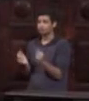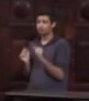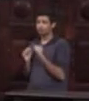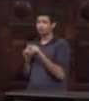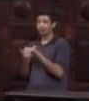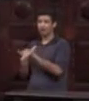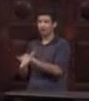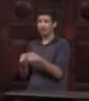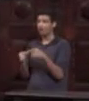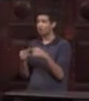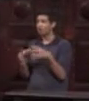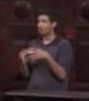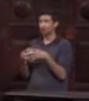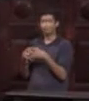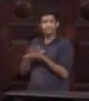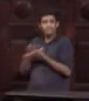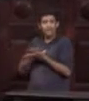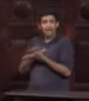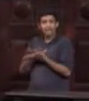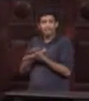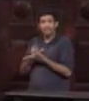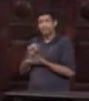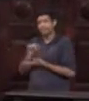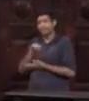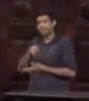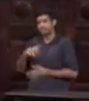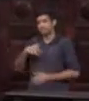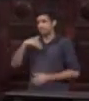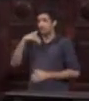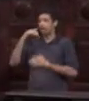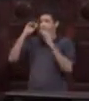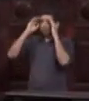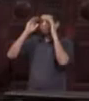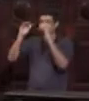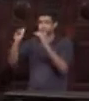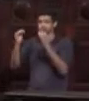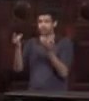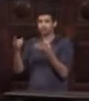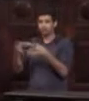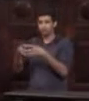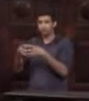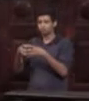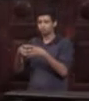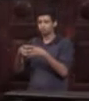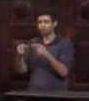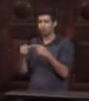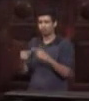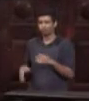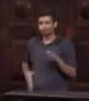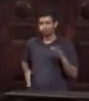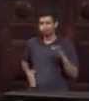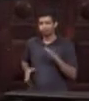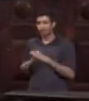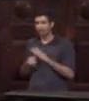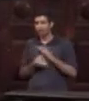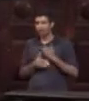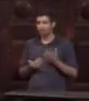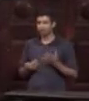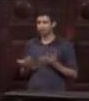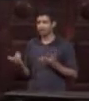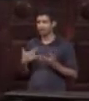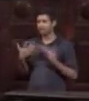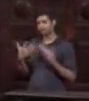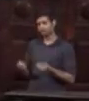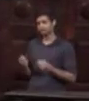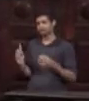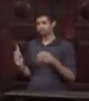fazem parte de facção nenhuma, mas por morar em determinadas áreas dominadas pelo tráfico, da facção A ou B, ou C